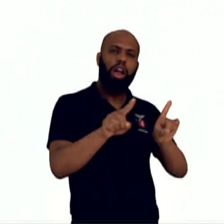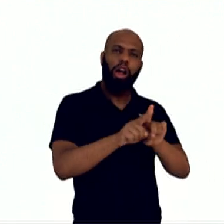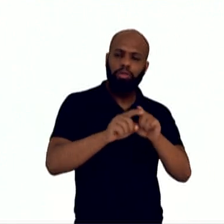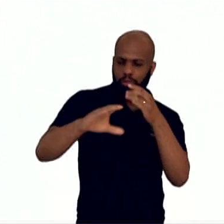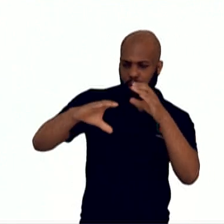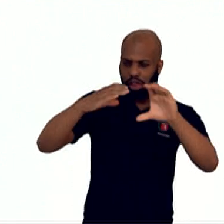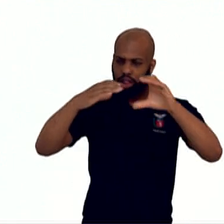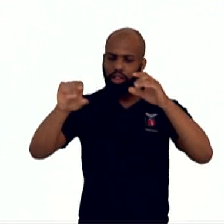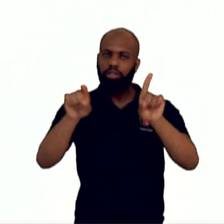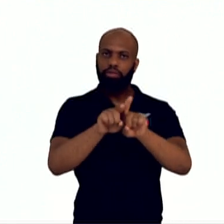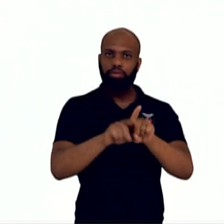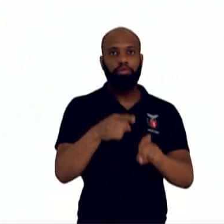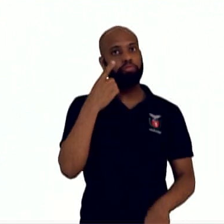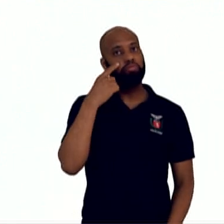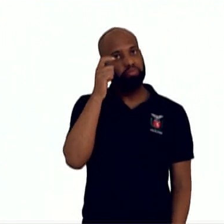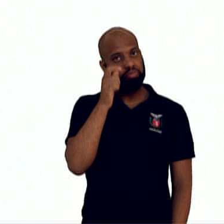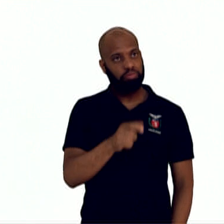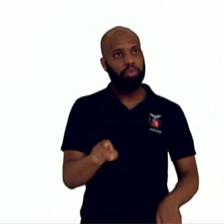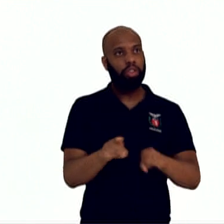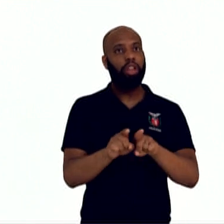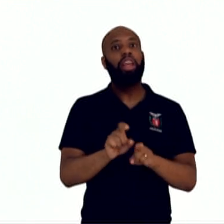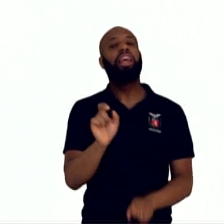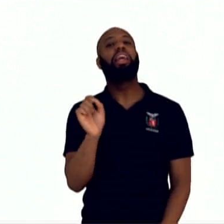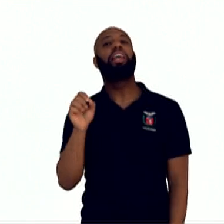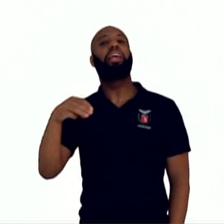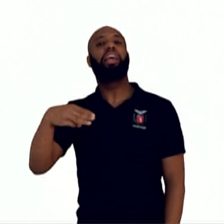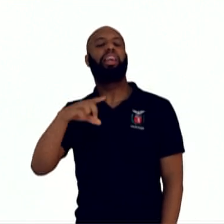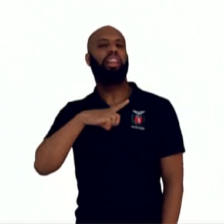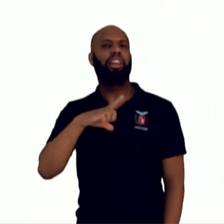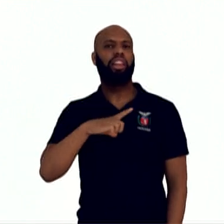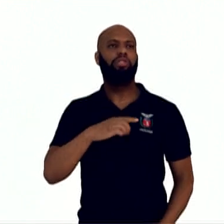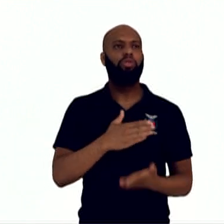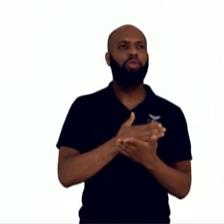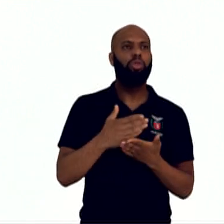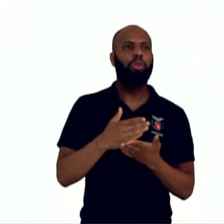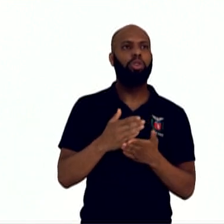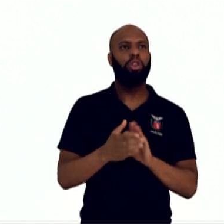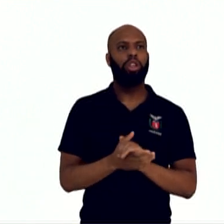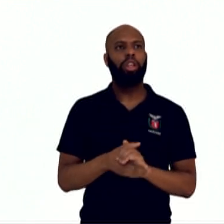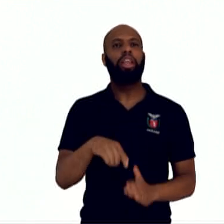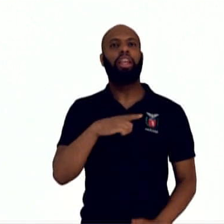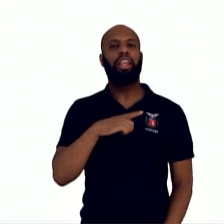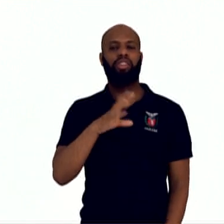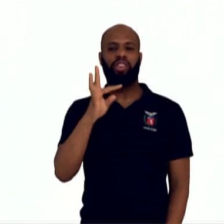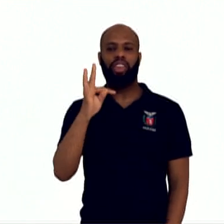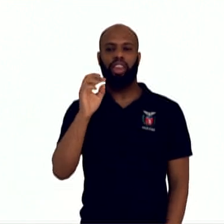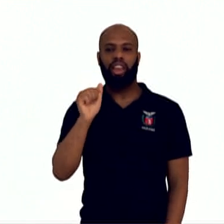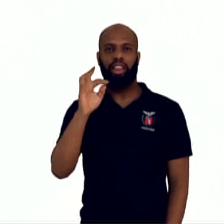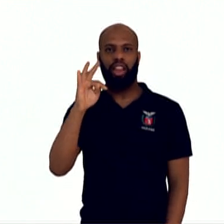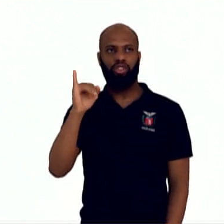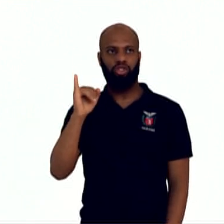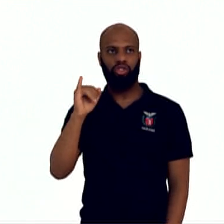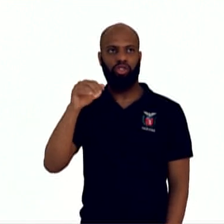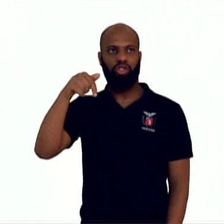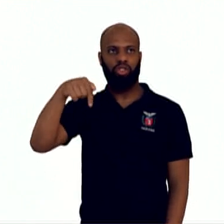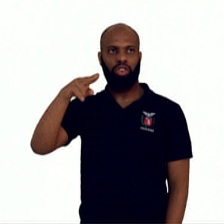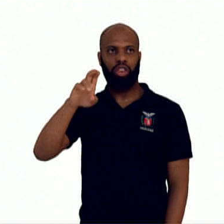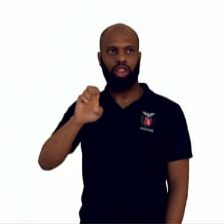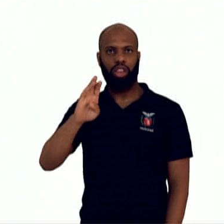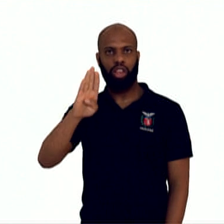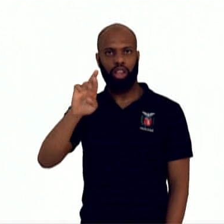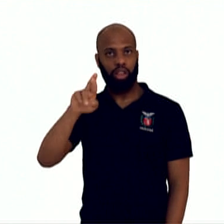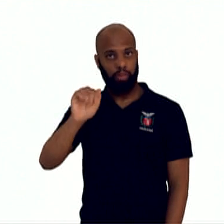né? Olha só que super interessante. E quem trouxe isso para nós foi a Tati Quebra-Barraco, né? Uma das primeiras